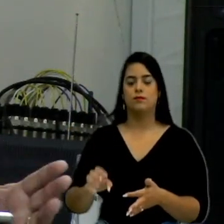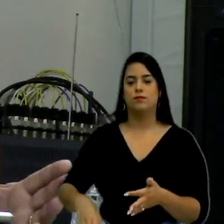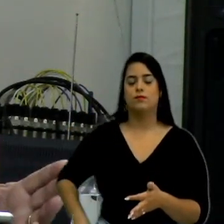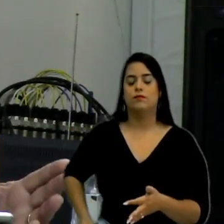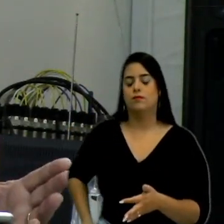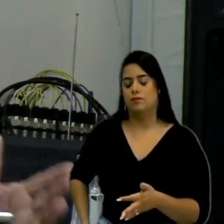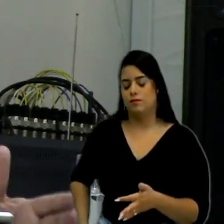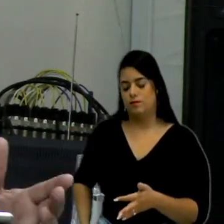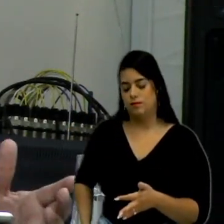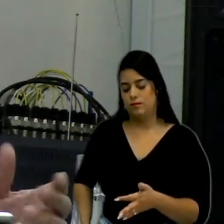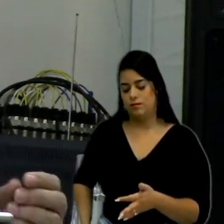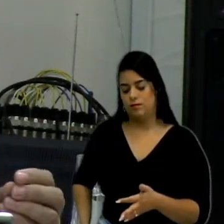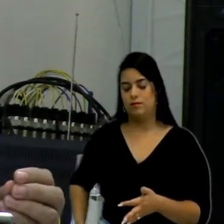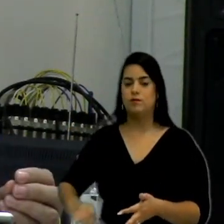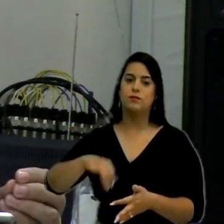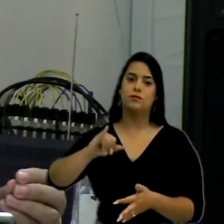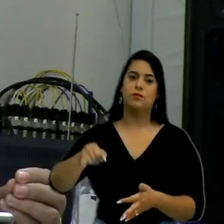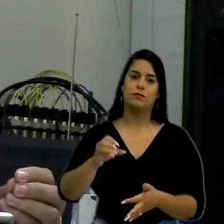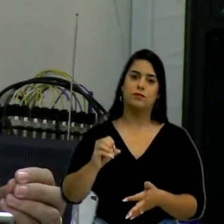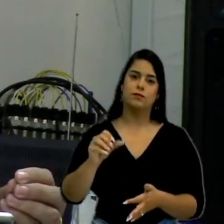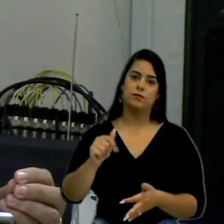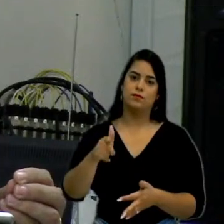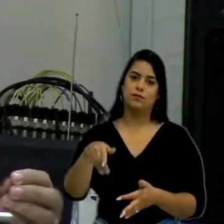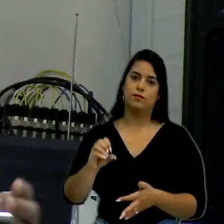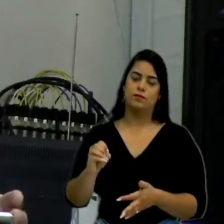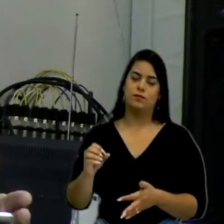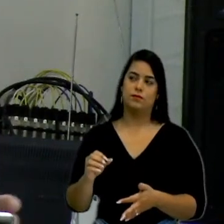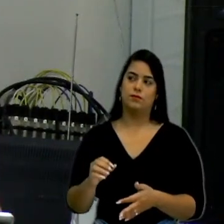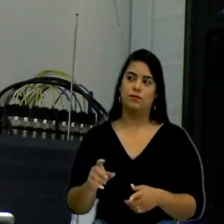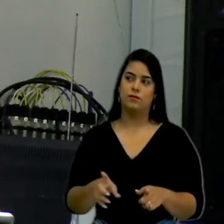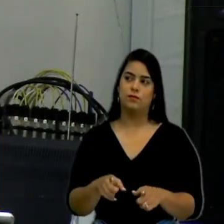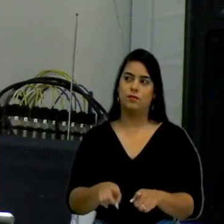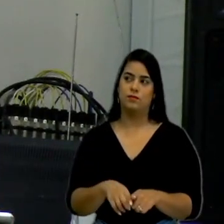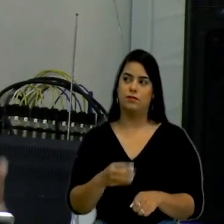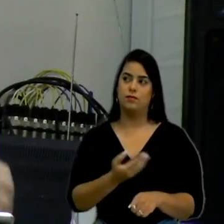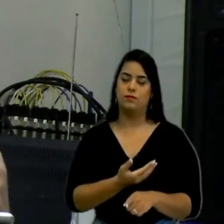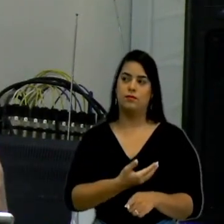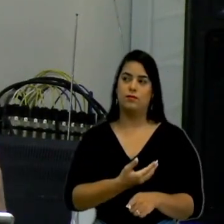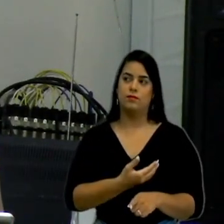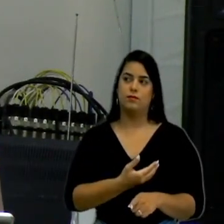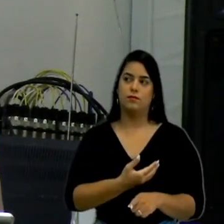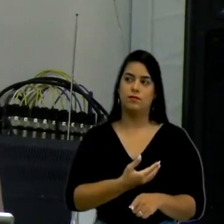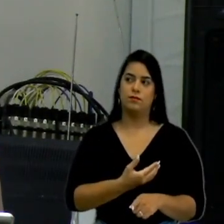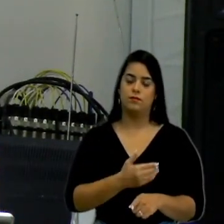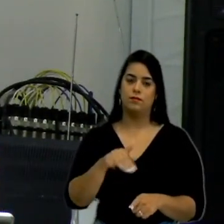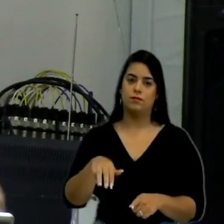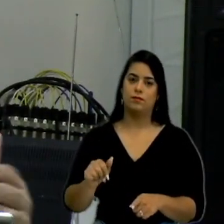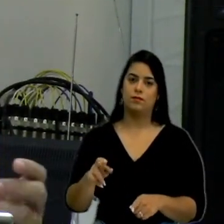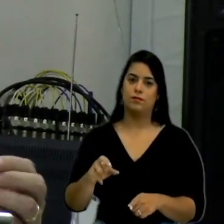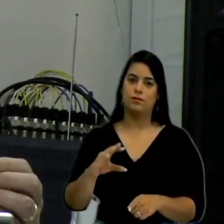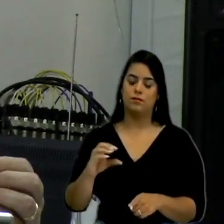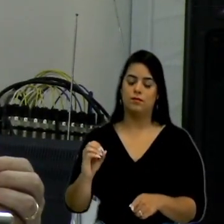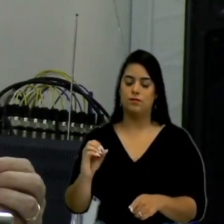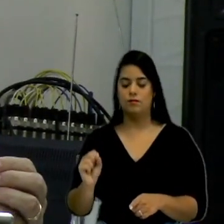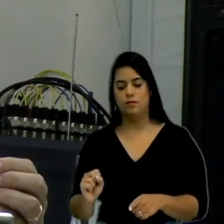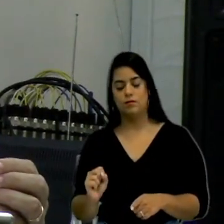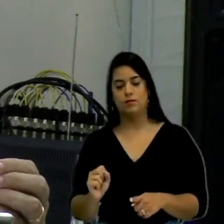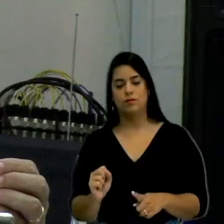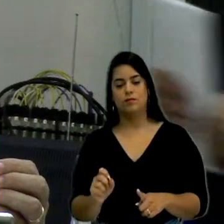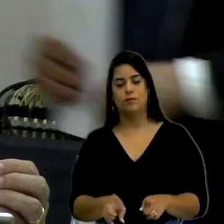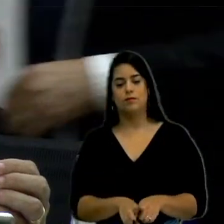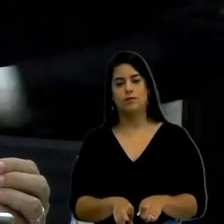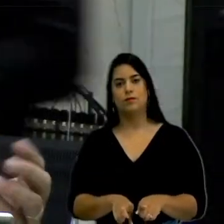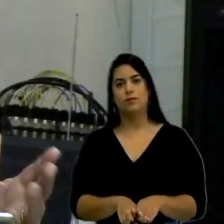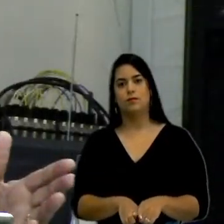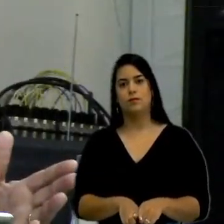ao nosso amigo João Lourenço, nosso amigo Marcos Barreto, que é filho de Lindor do Saco,